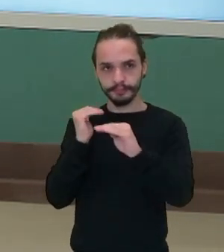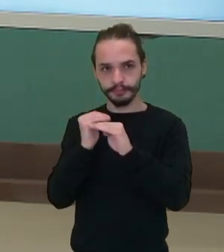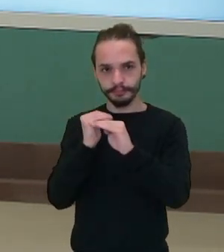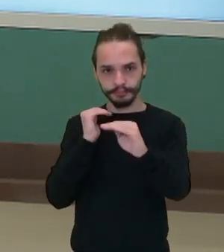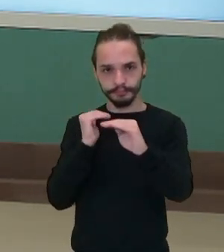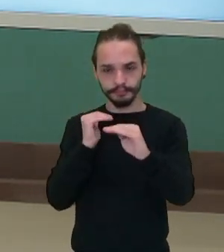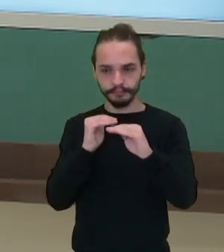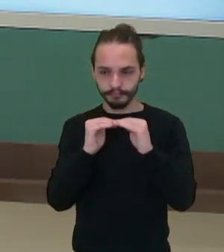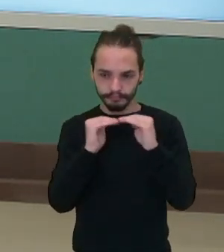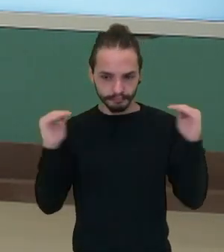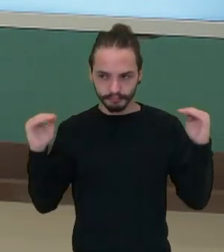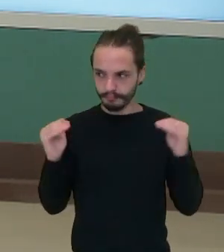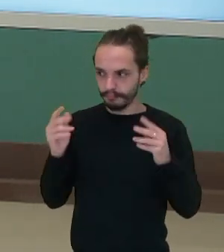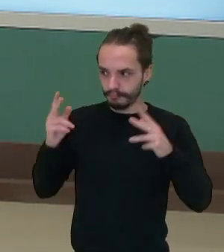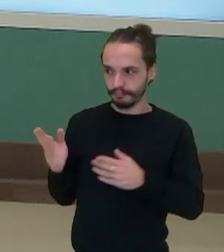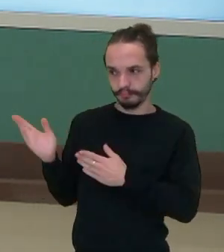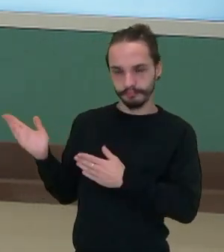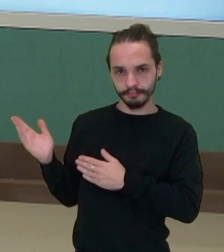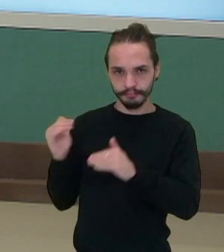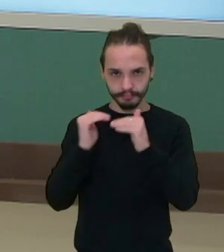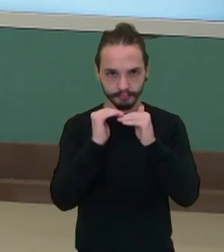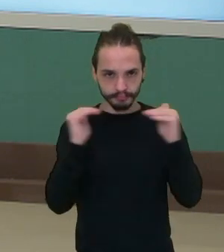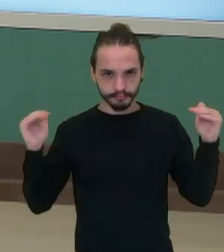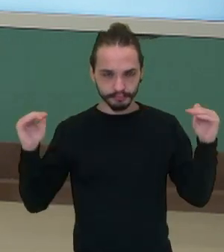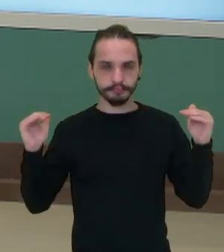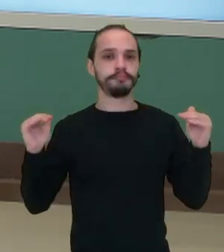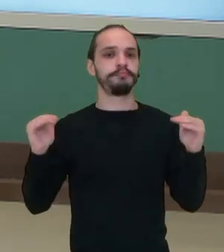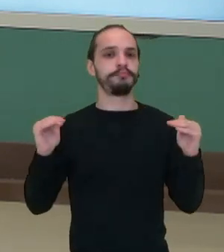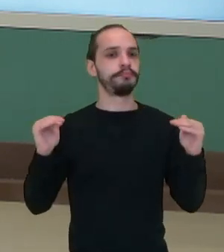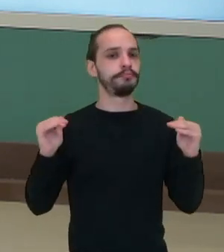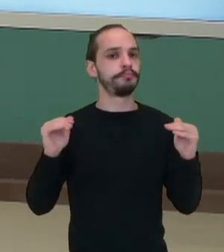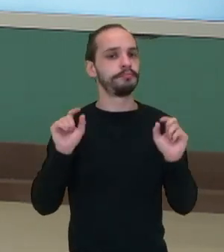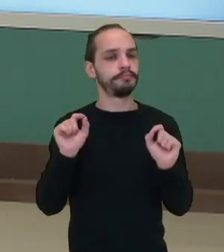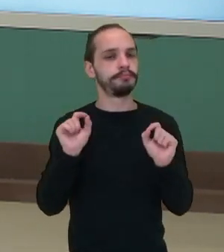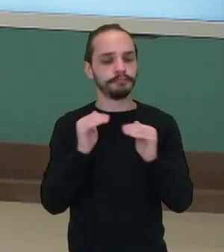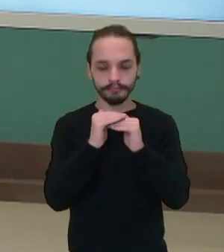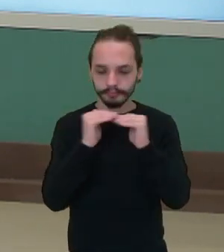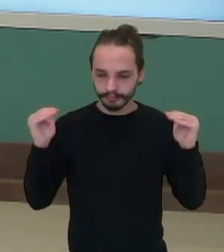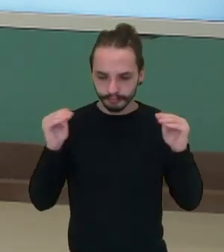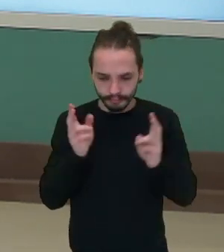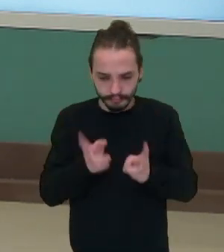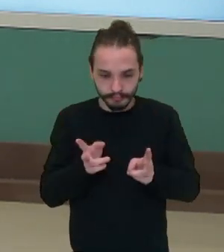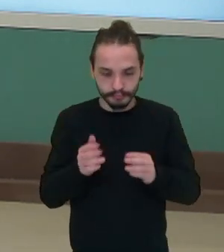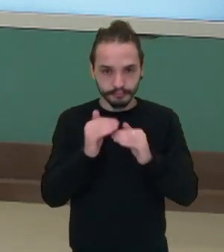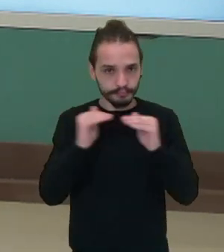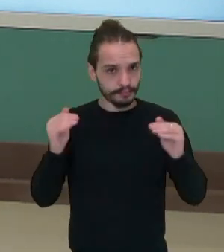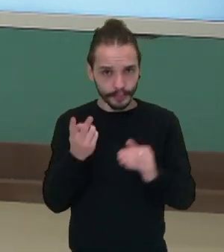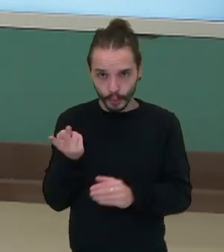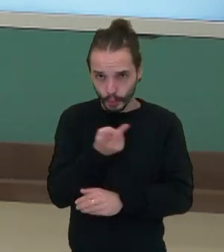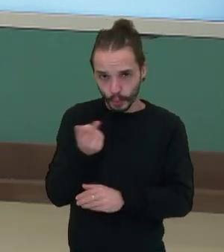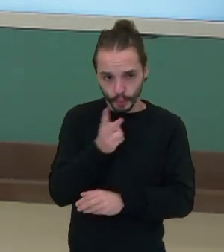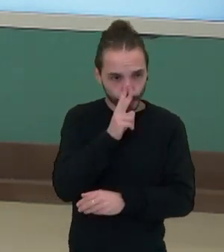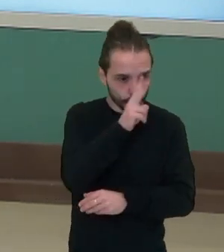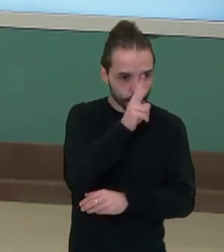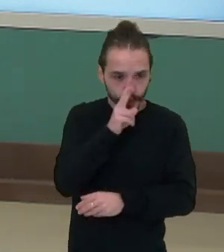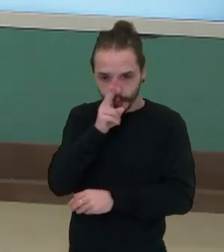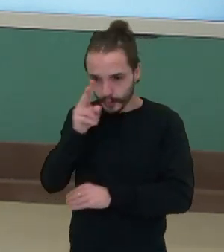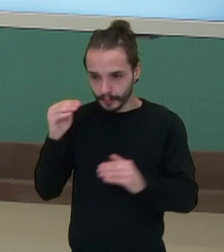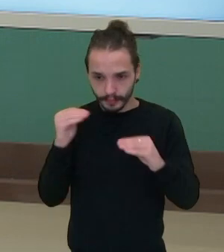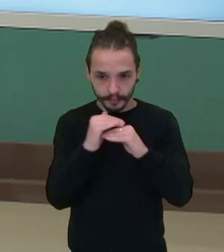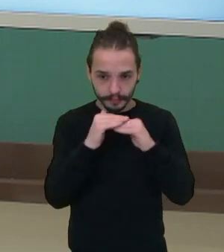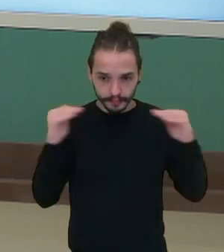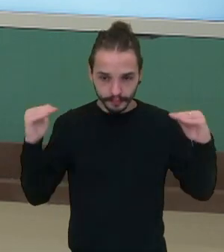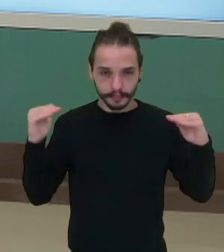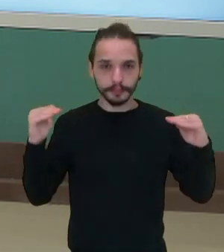é o caso da figura aqui que você está vendo, certo? A imagem que você está vendo ali, as duas forças têm a mesma direção. Mas eu não